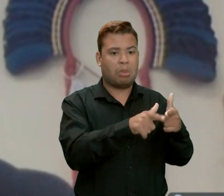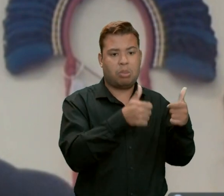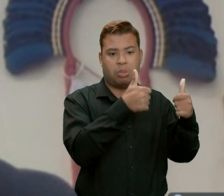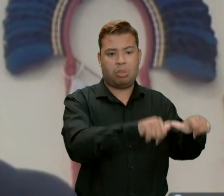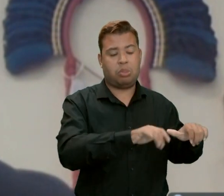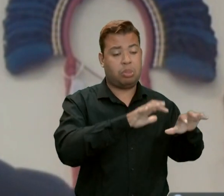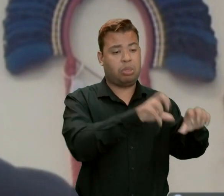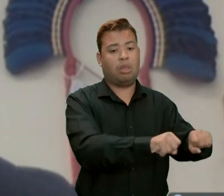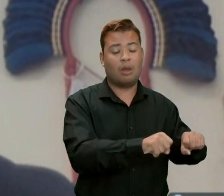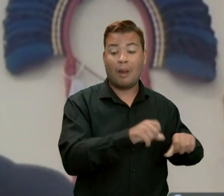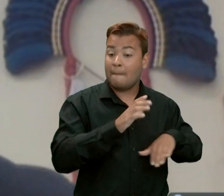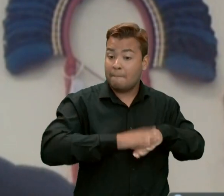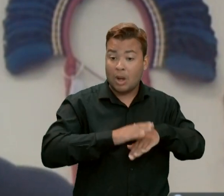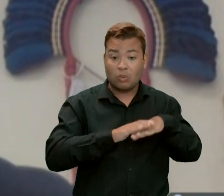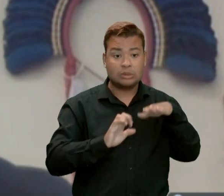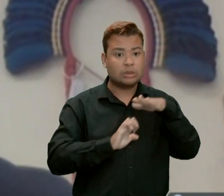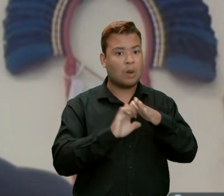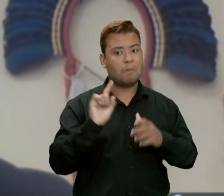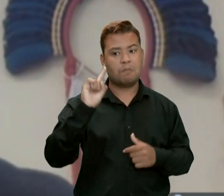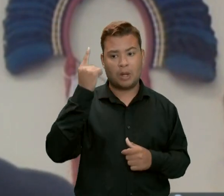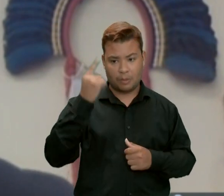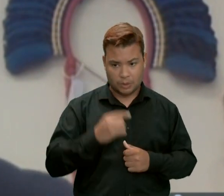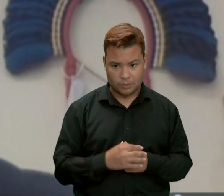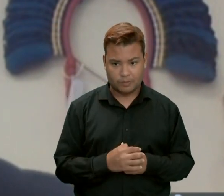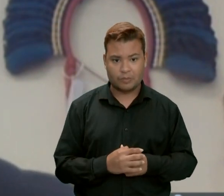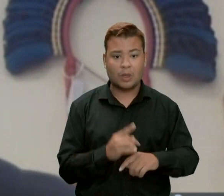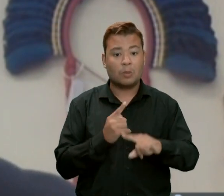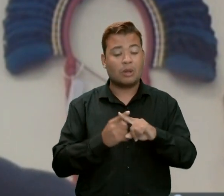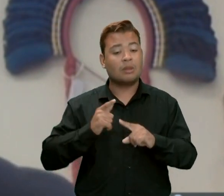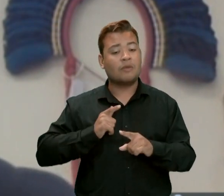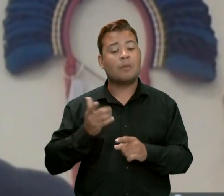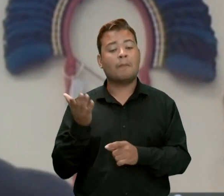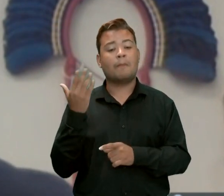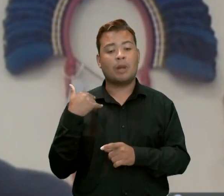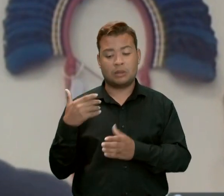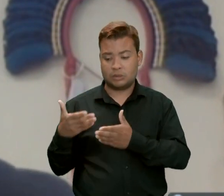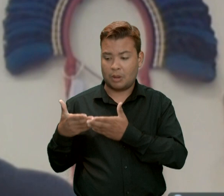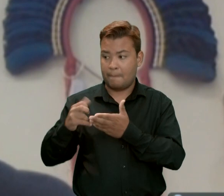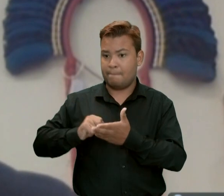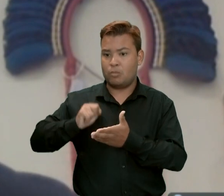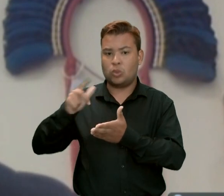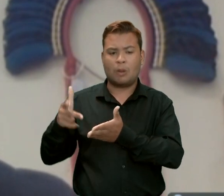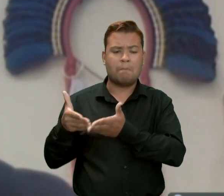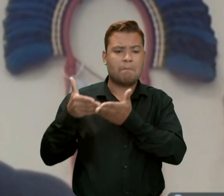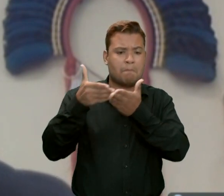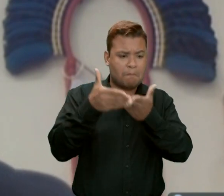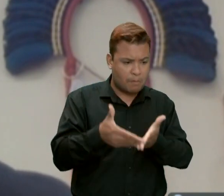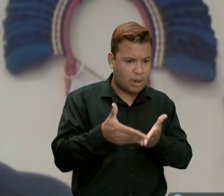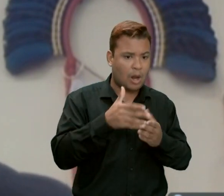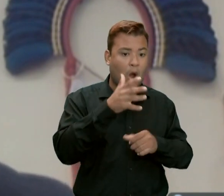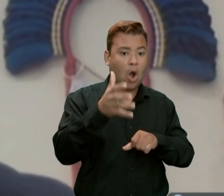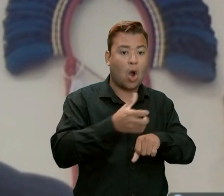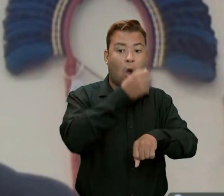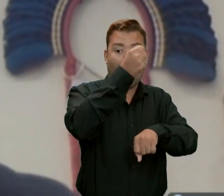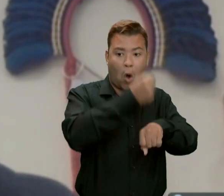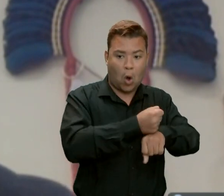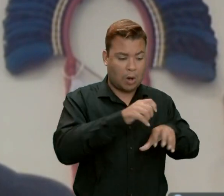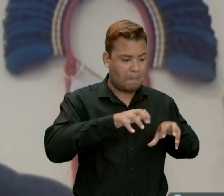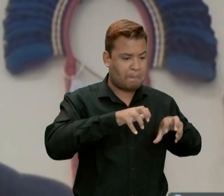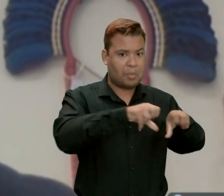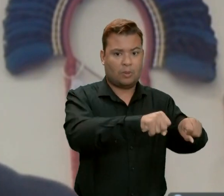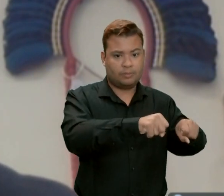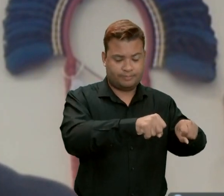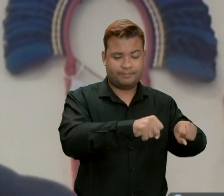história do Brasil, é a implantação de um Estado colonial de origem portuguesa, mas que tem segmento, né,